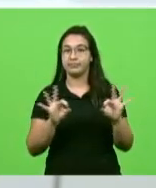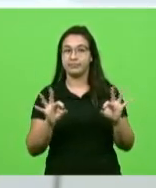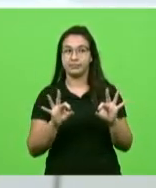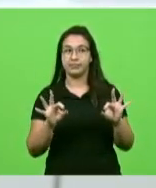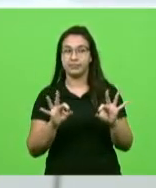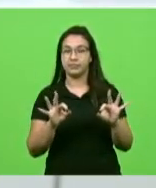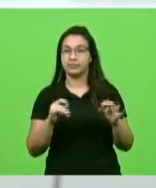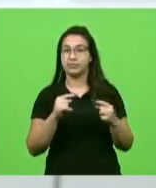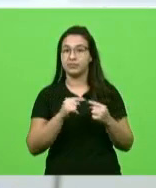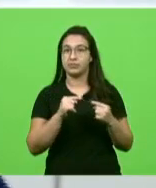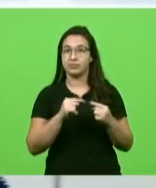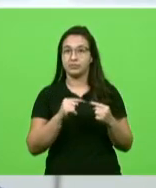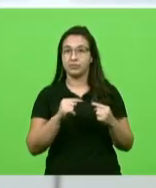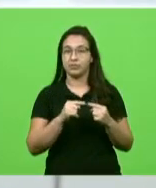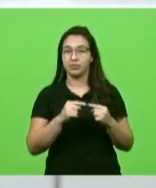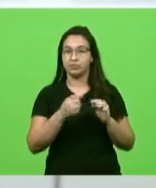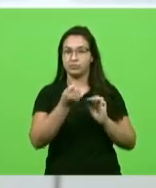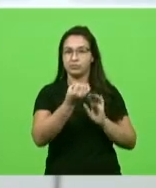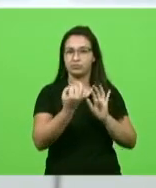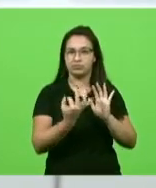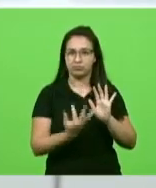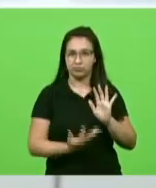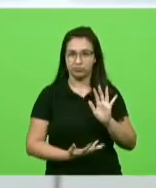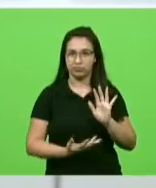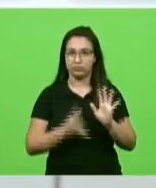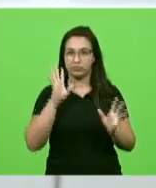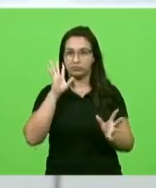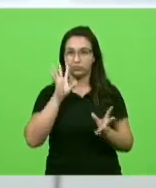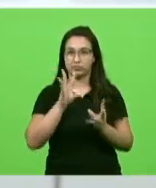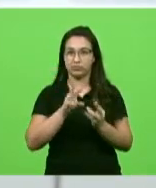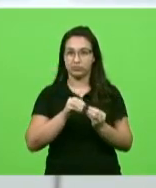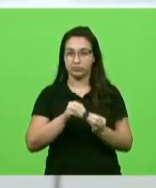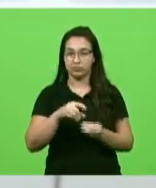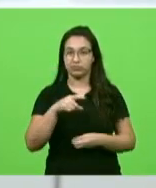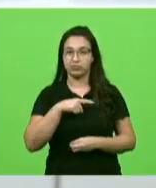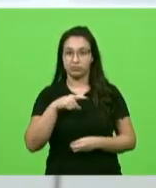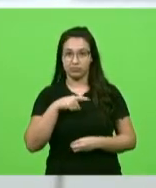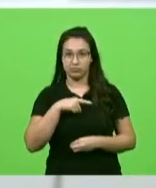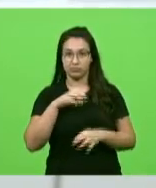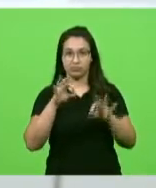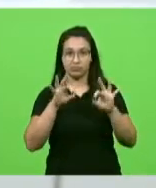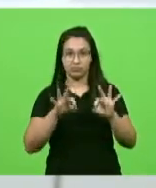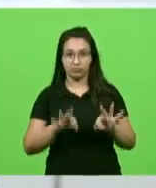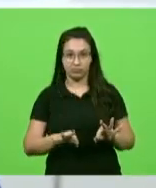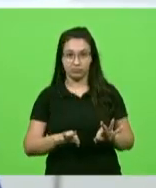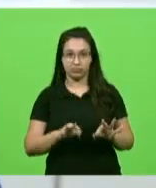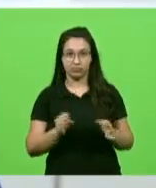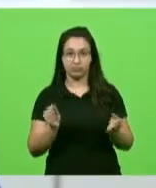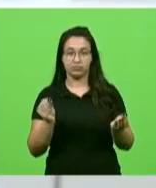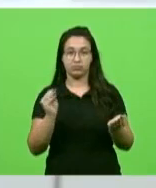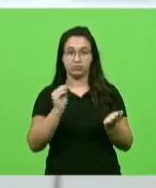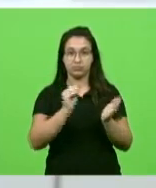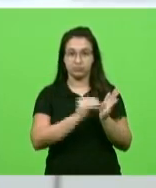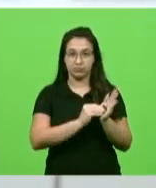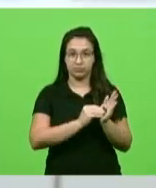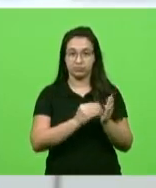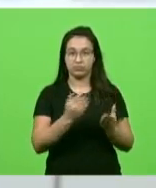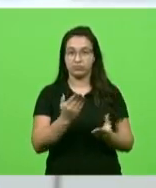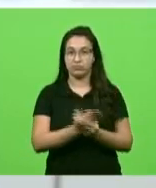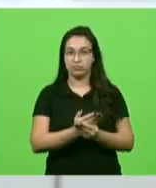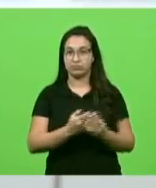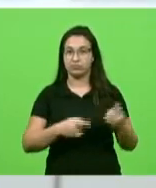concatenação das alegações para se concluir a existência de justa causa para a instauração do processo